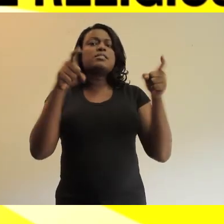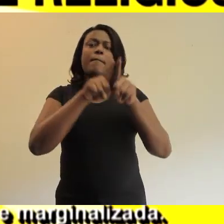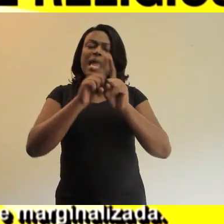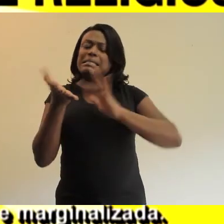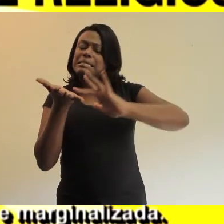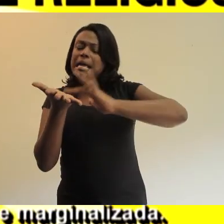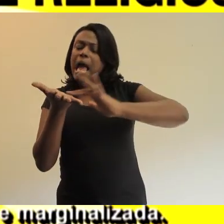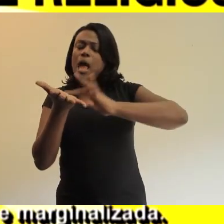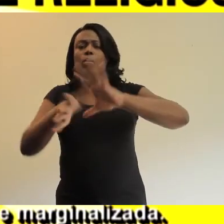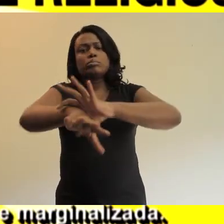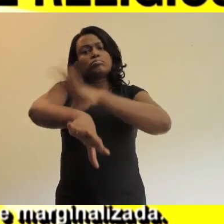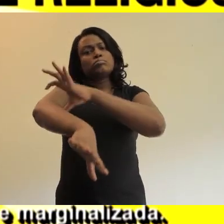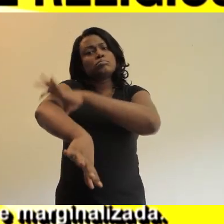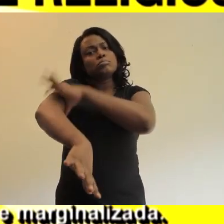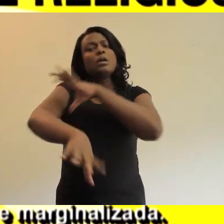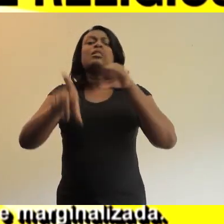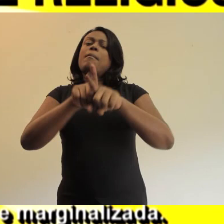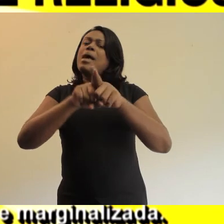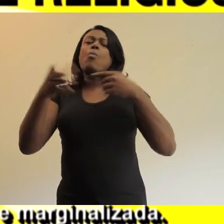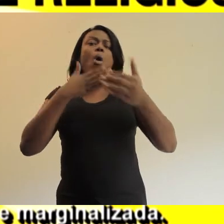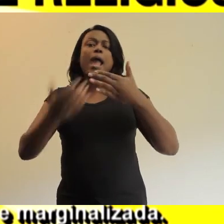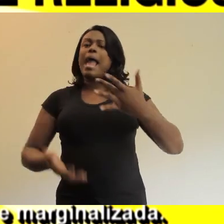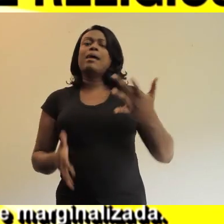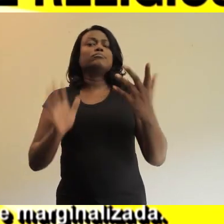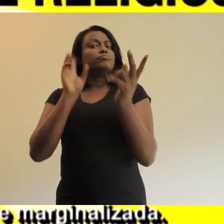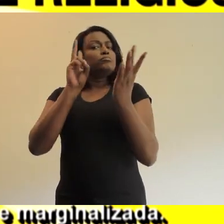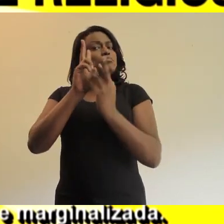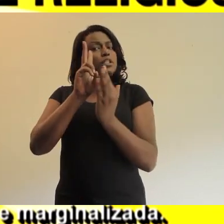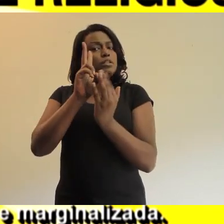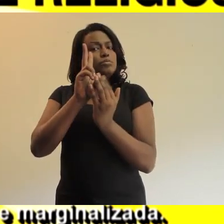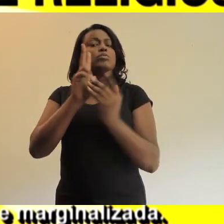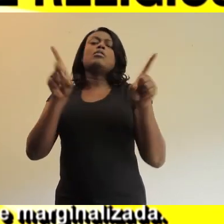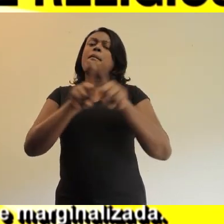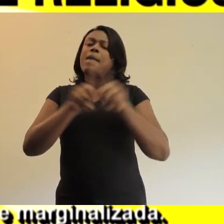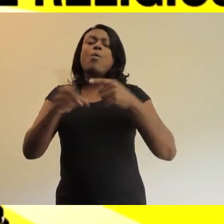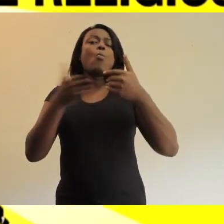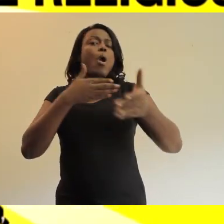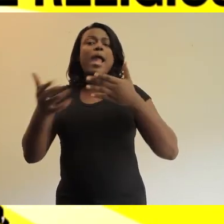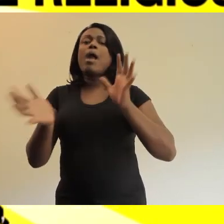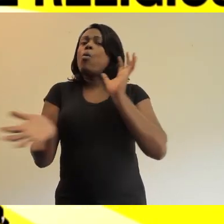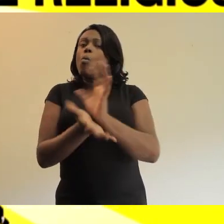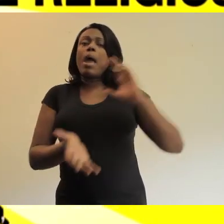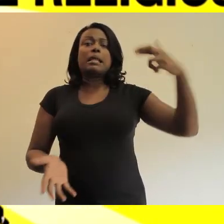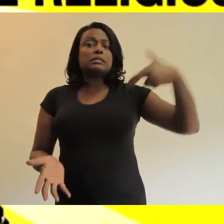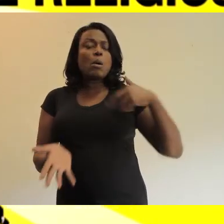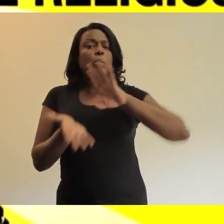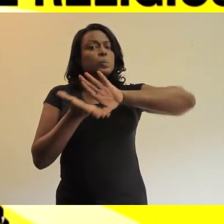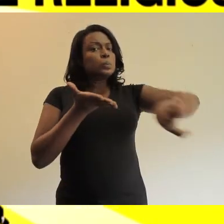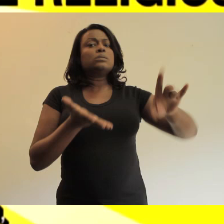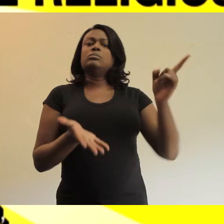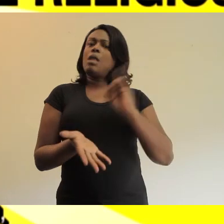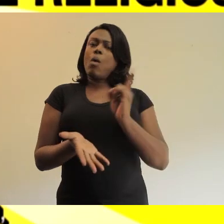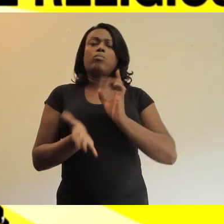indígenas e de qualquer manifestação religiosa historicamente segregada e marginalizada nossa defesa é a defesa